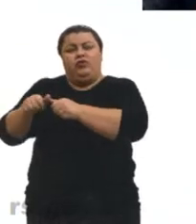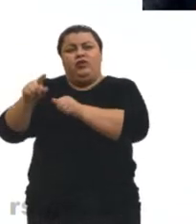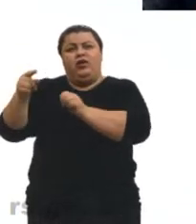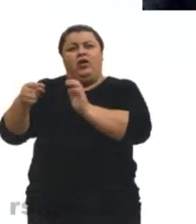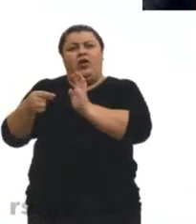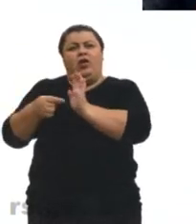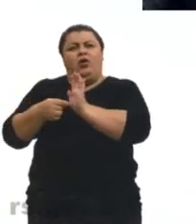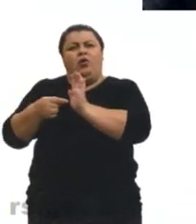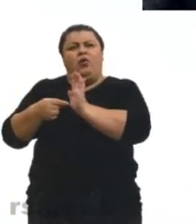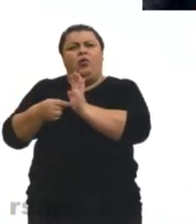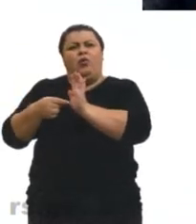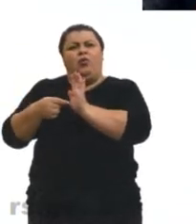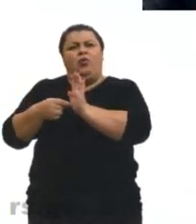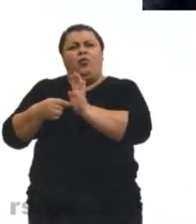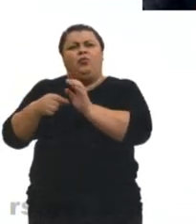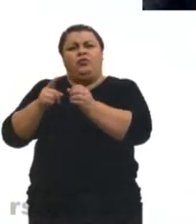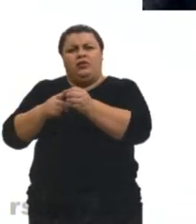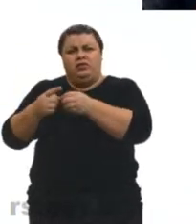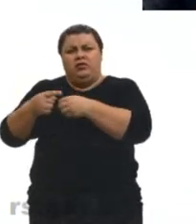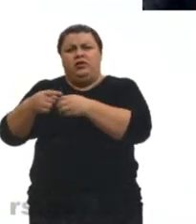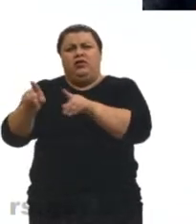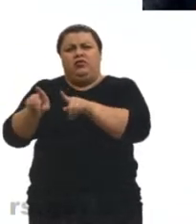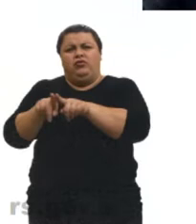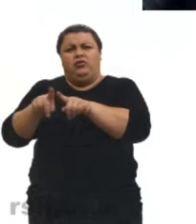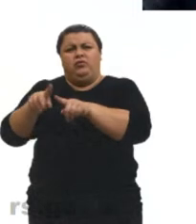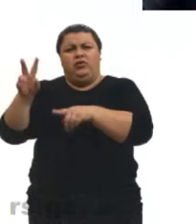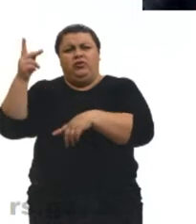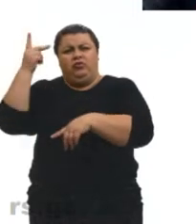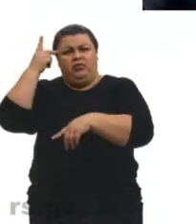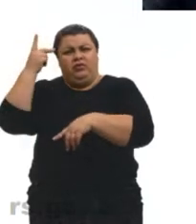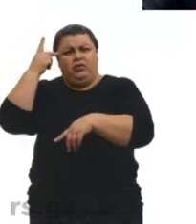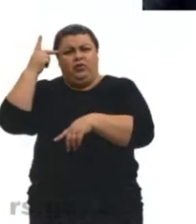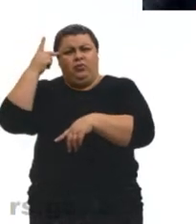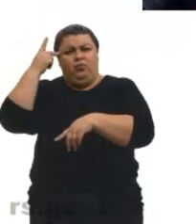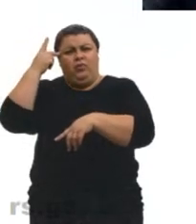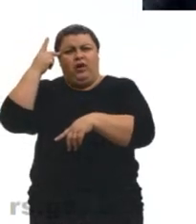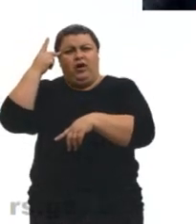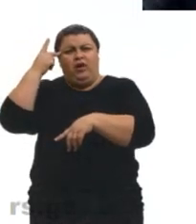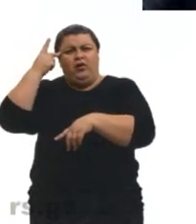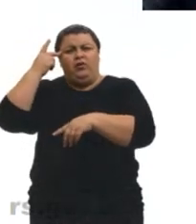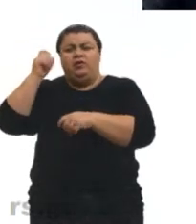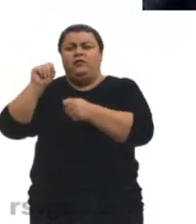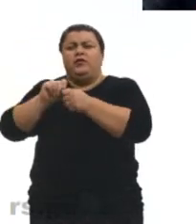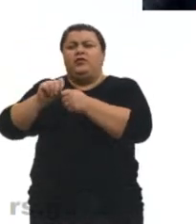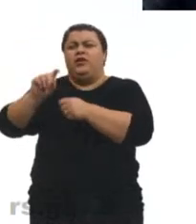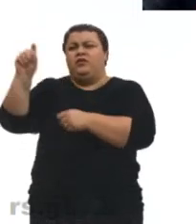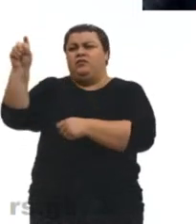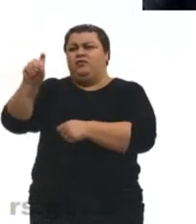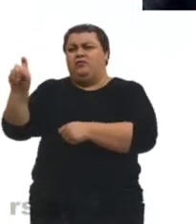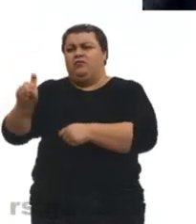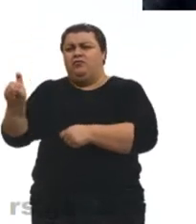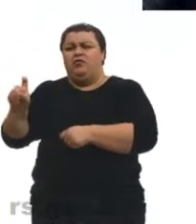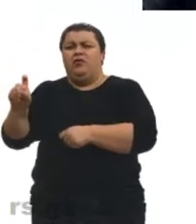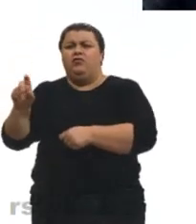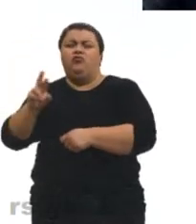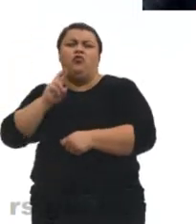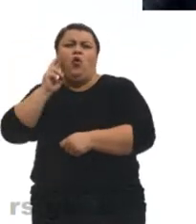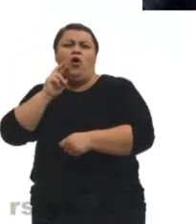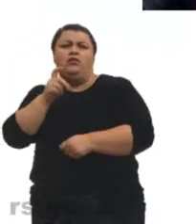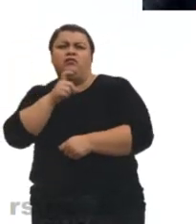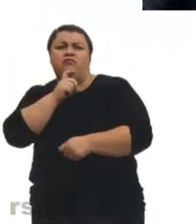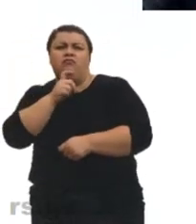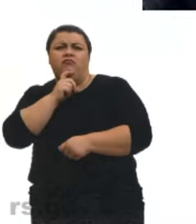também ao monumento da cidade de São Paulo nesse momento aparece aqui pichado de rosa e